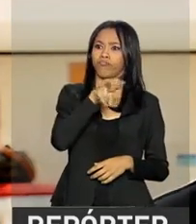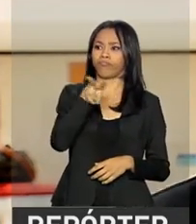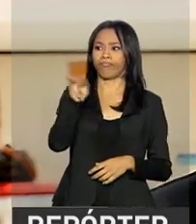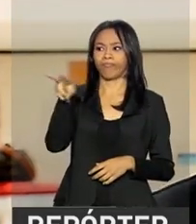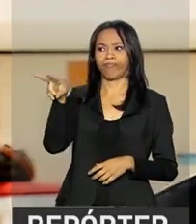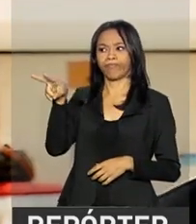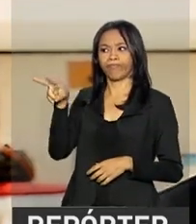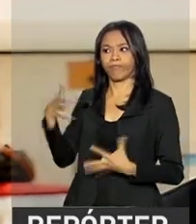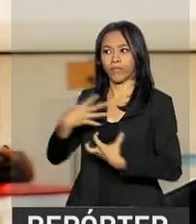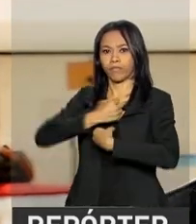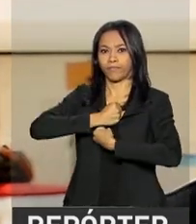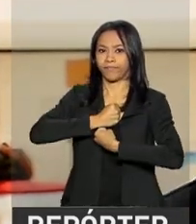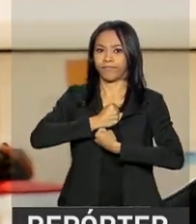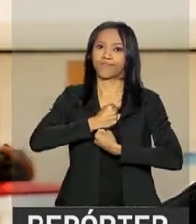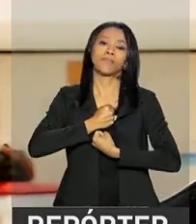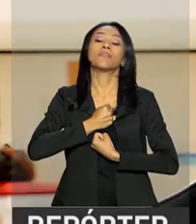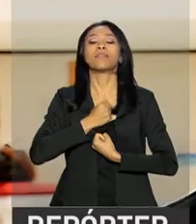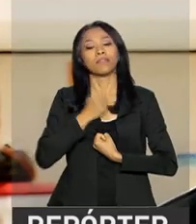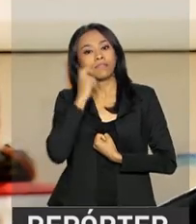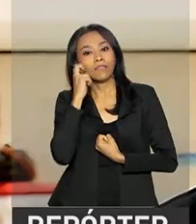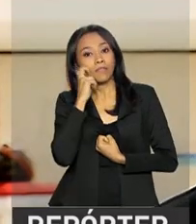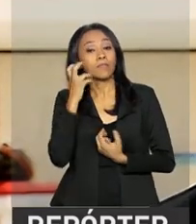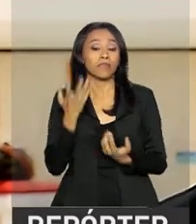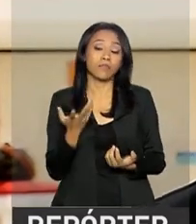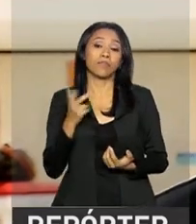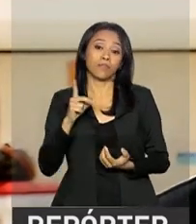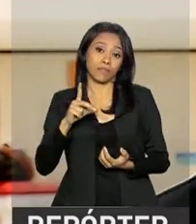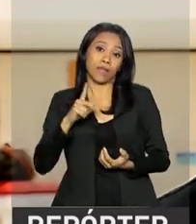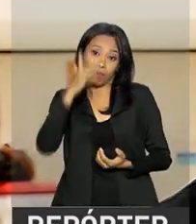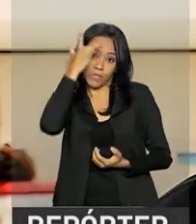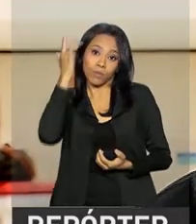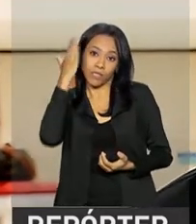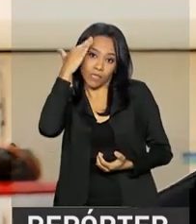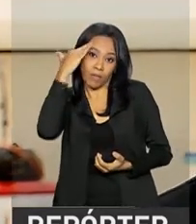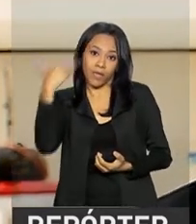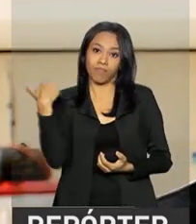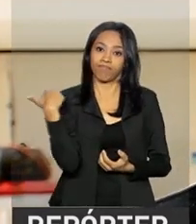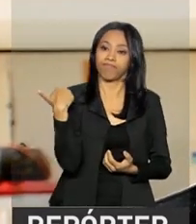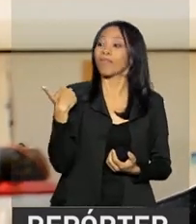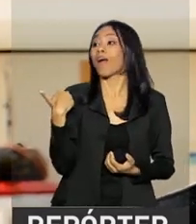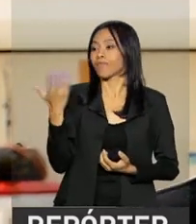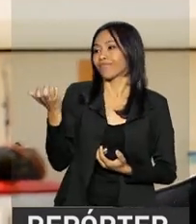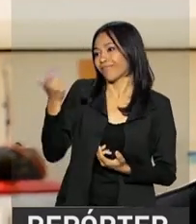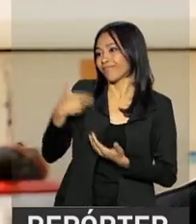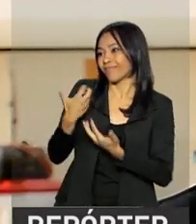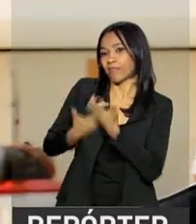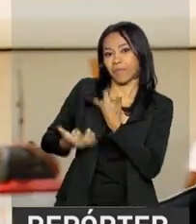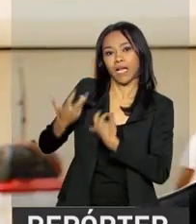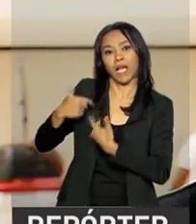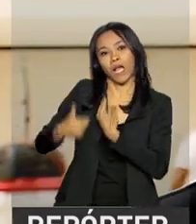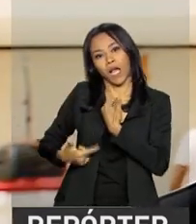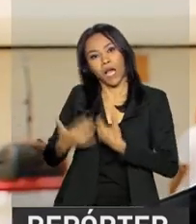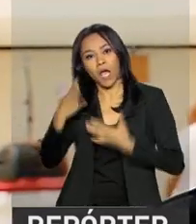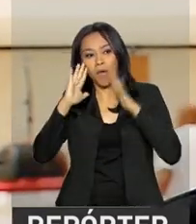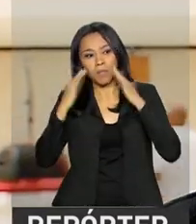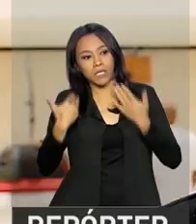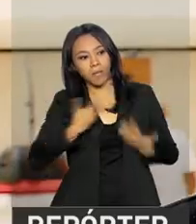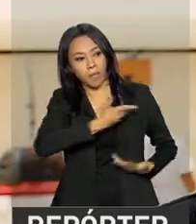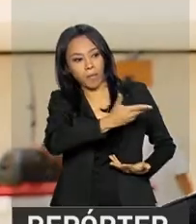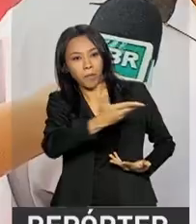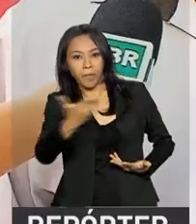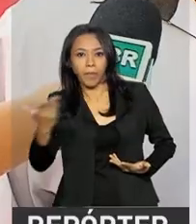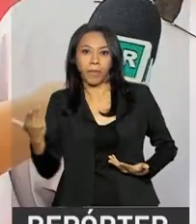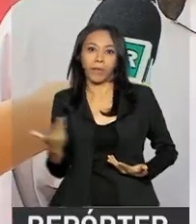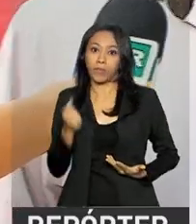mais fechado, mais envergonhado, né? Tímido. Então tem que ter a pessoa que aborde e sabe oferecer bem o turismo que é rico no